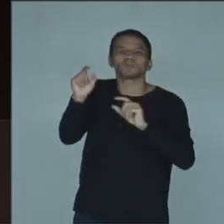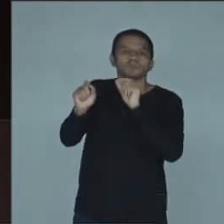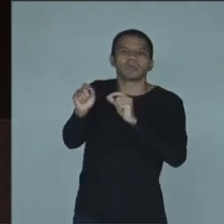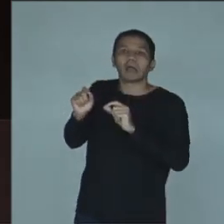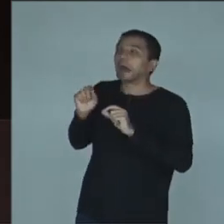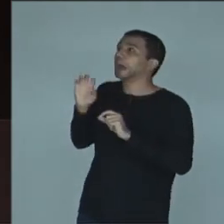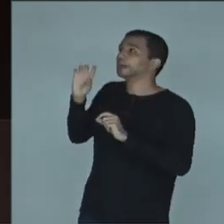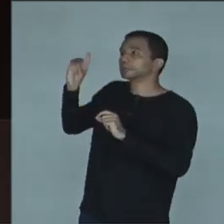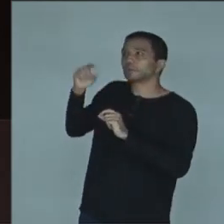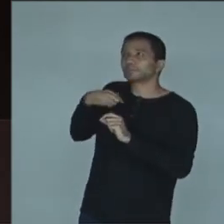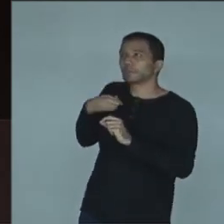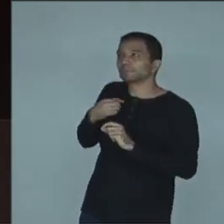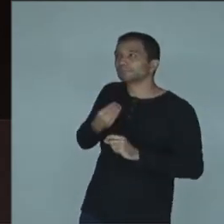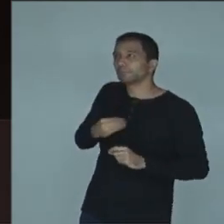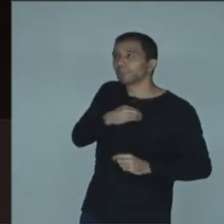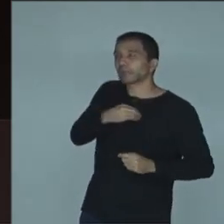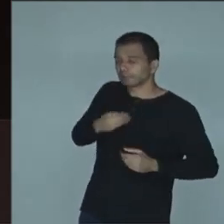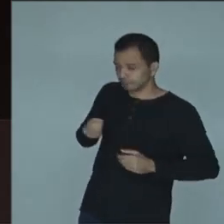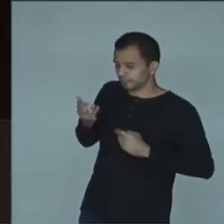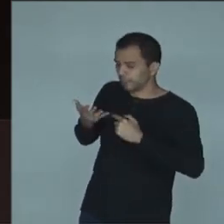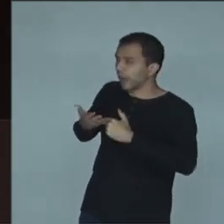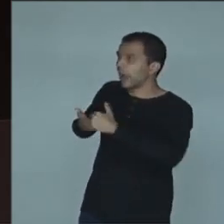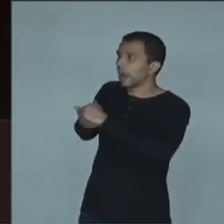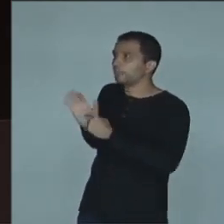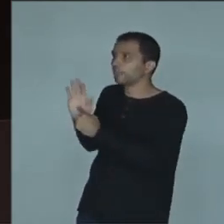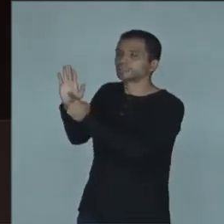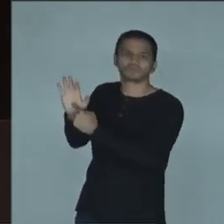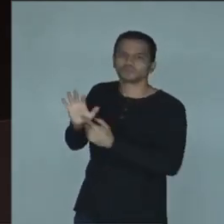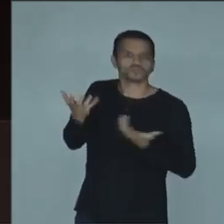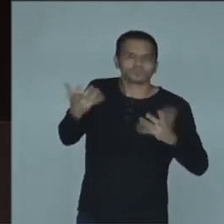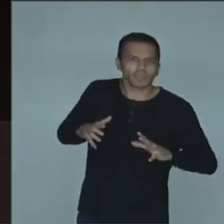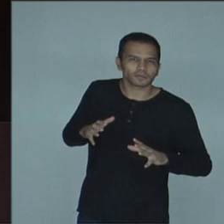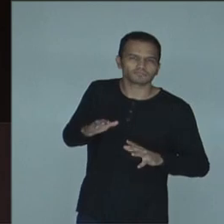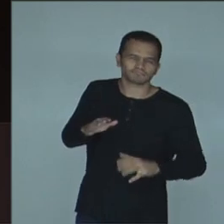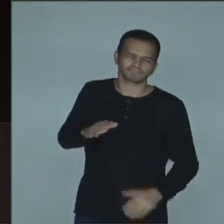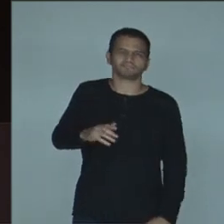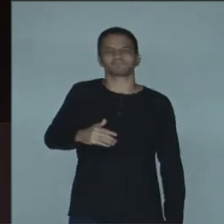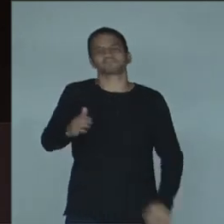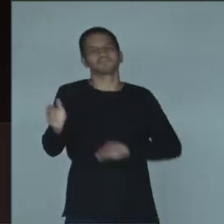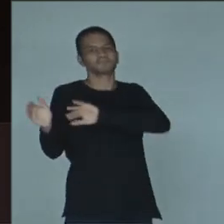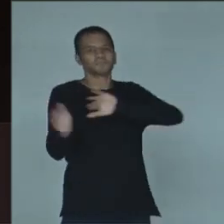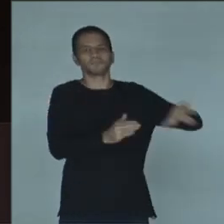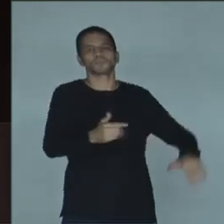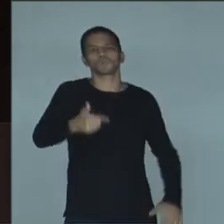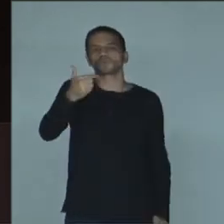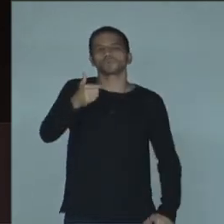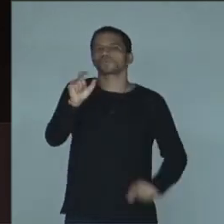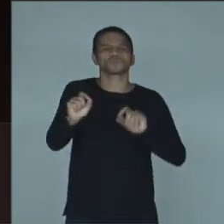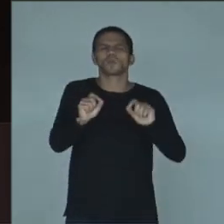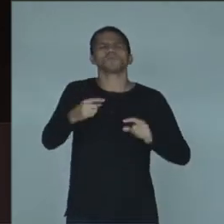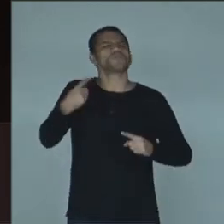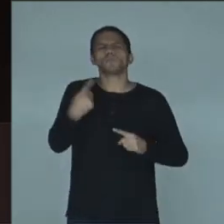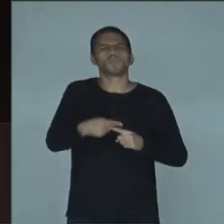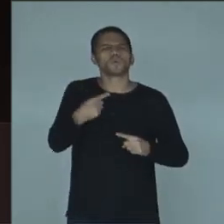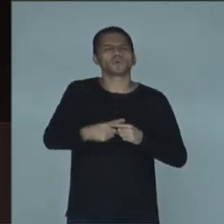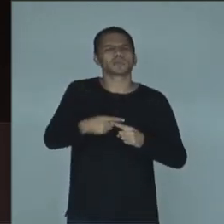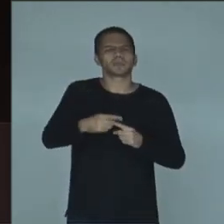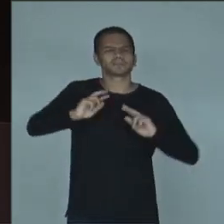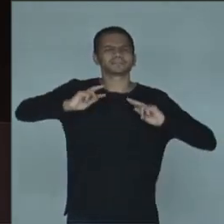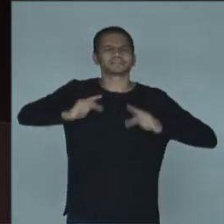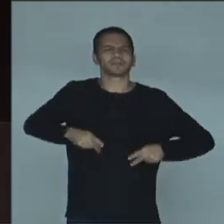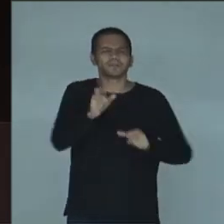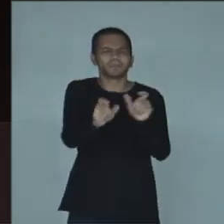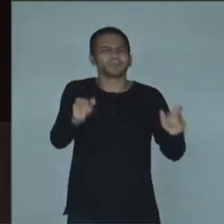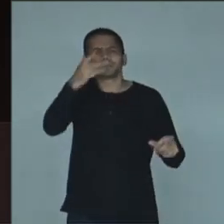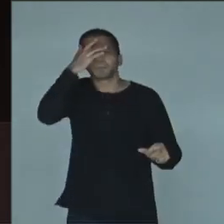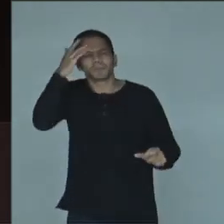sua real condição segundo lugar é o que faz um homem se esconder de Deus com a